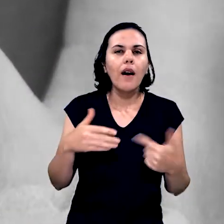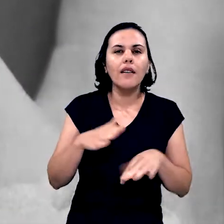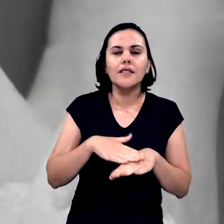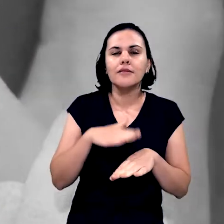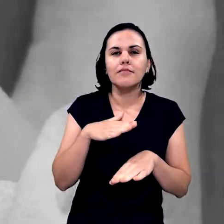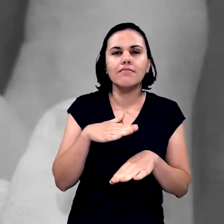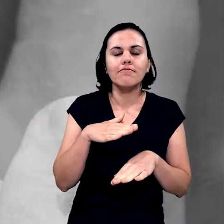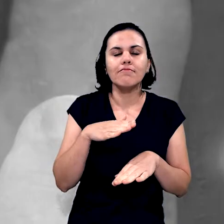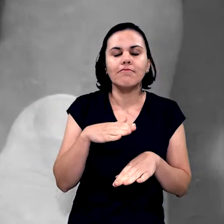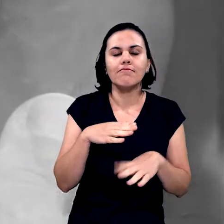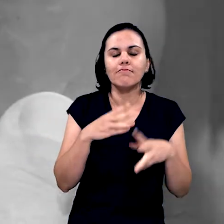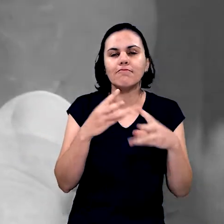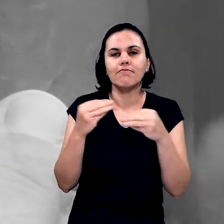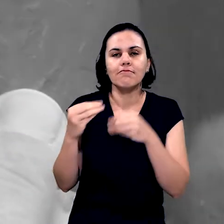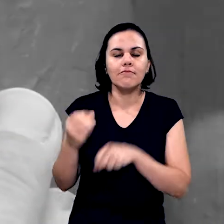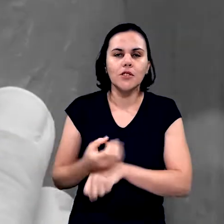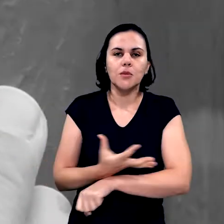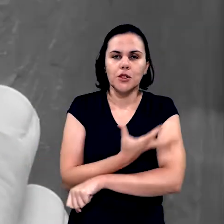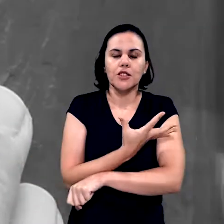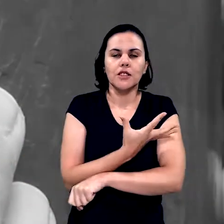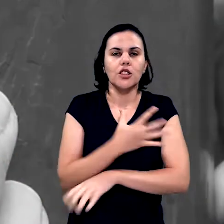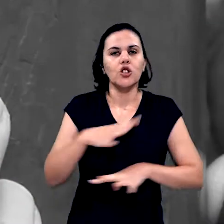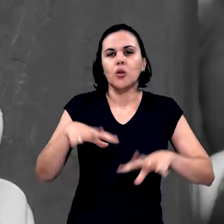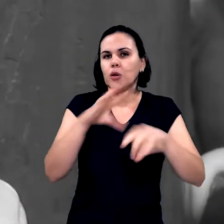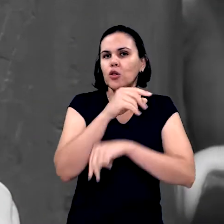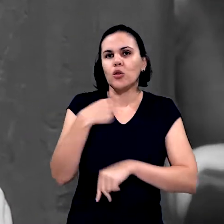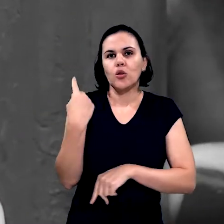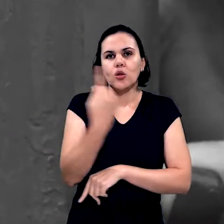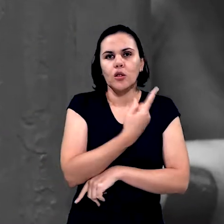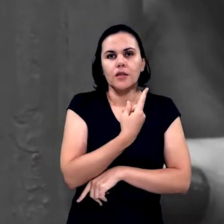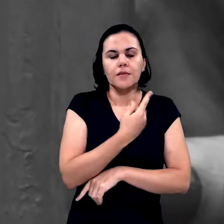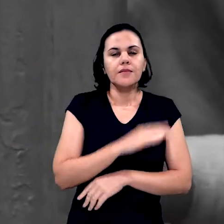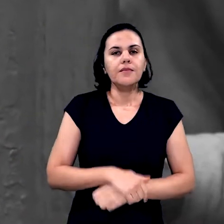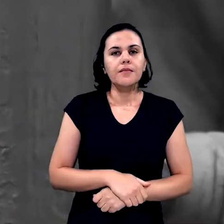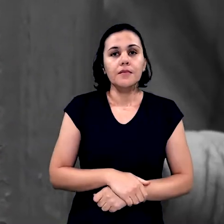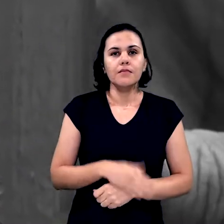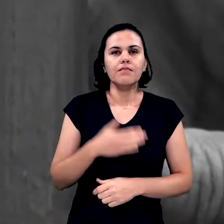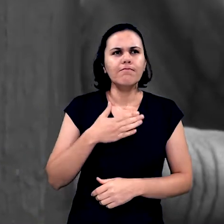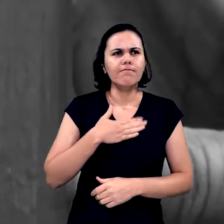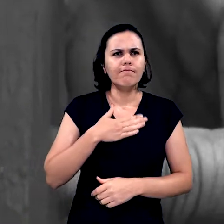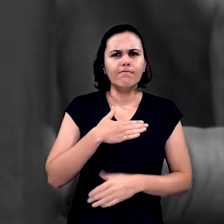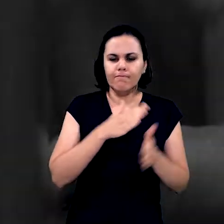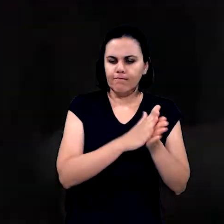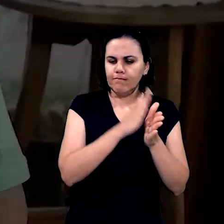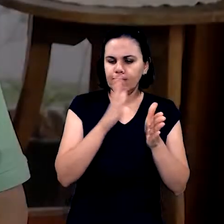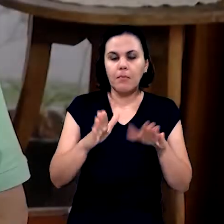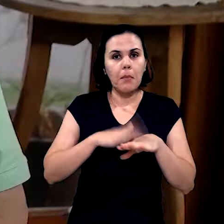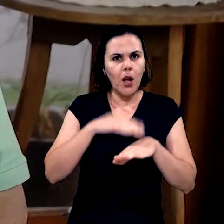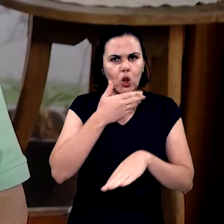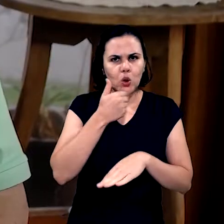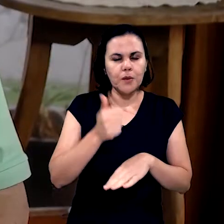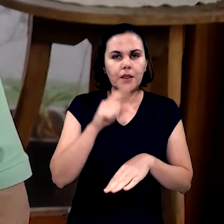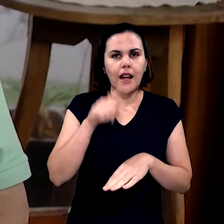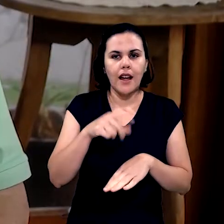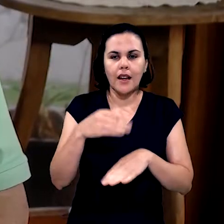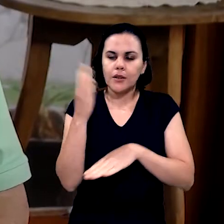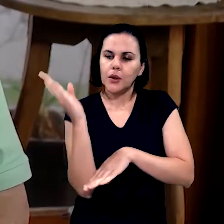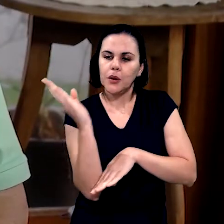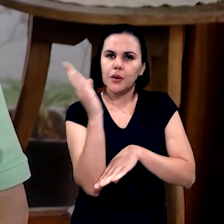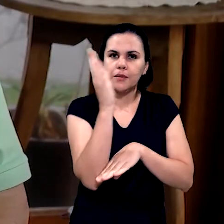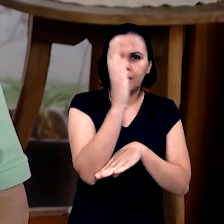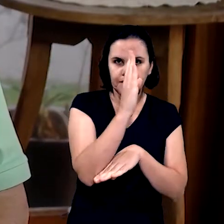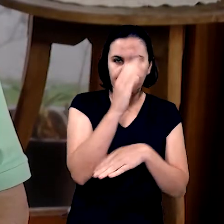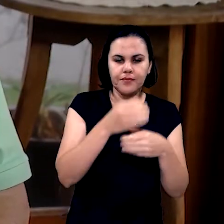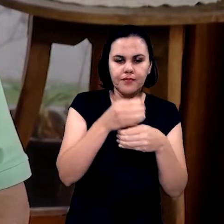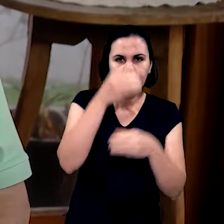uma coisa realmente muito emocionante para todos nós. O momento mais marcante para mim na festa do Divino é a erguida